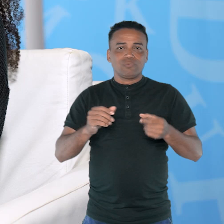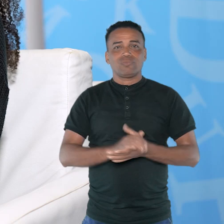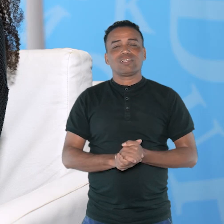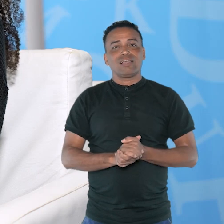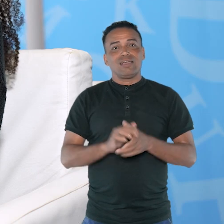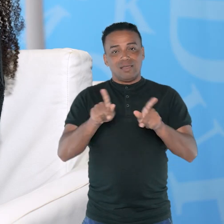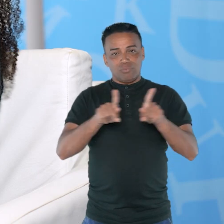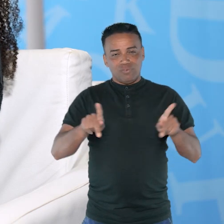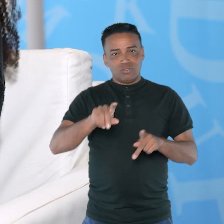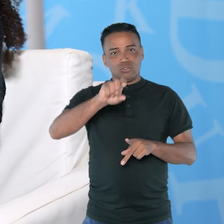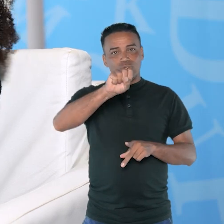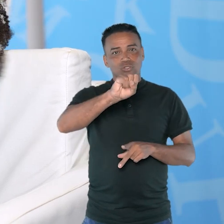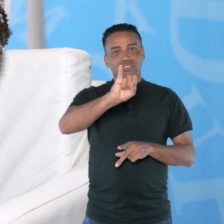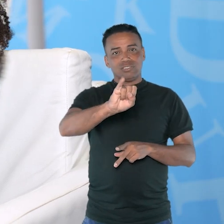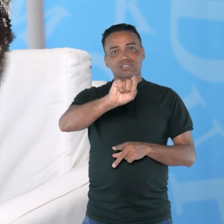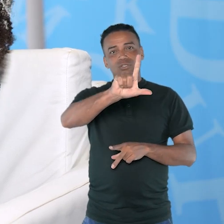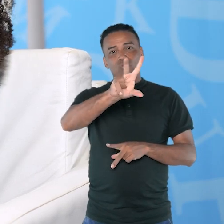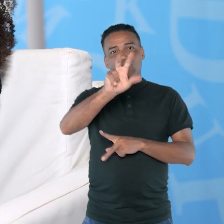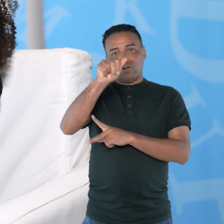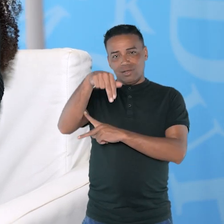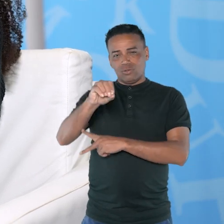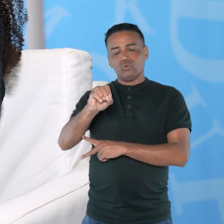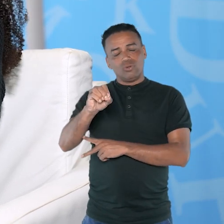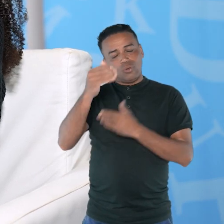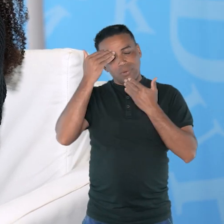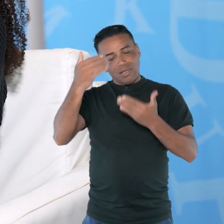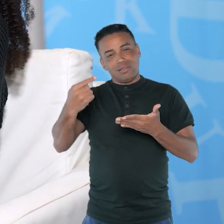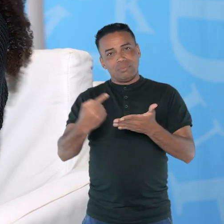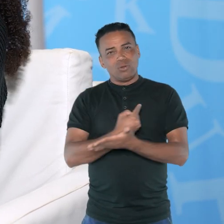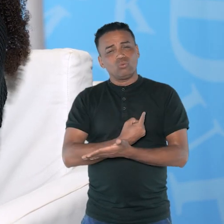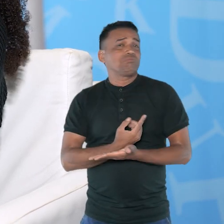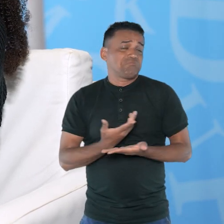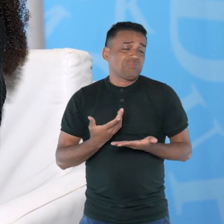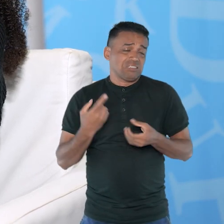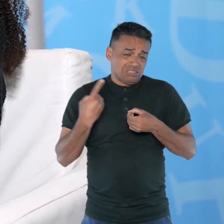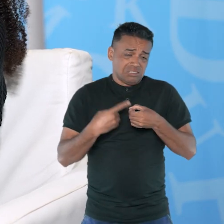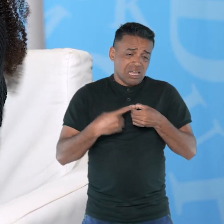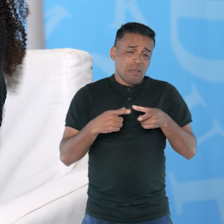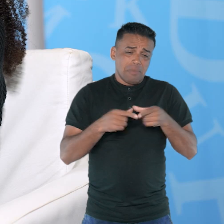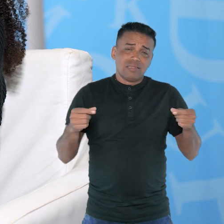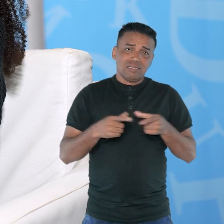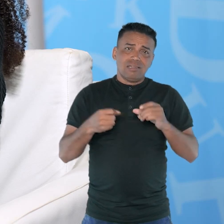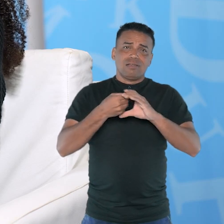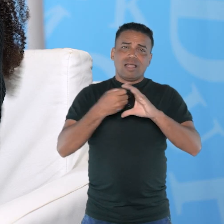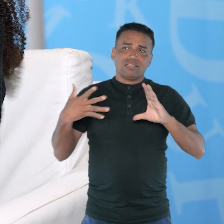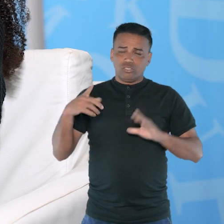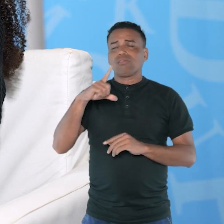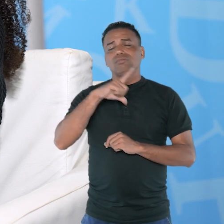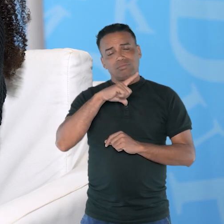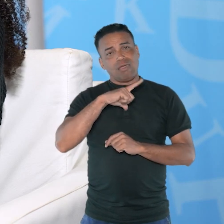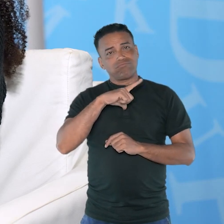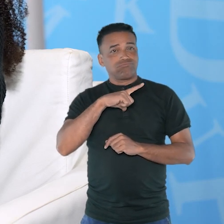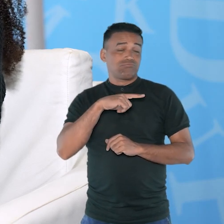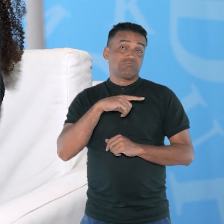Professor Silvano, né? Obrigada pela pergunta. De fato, Brasília tem essa característica,